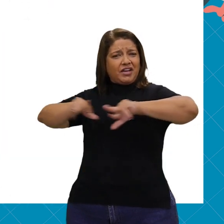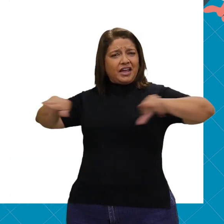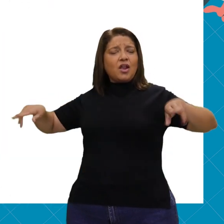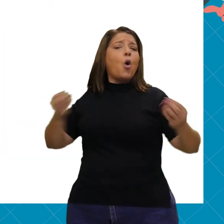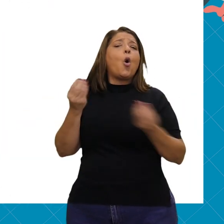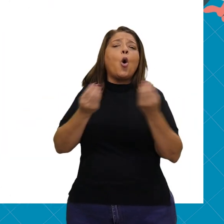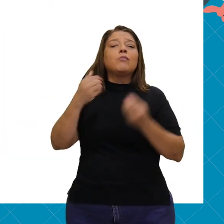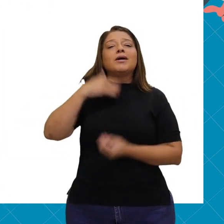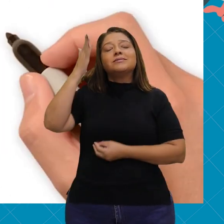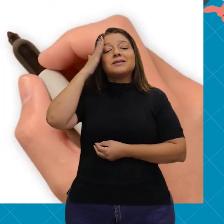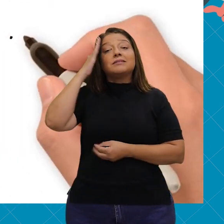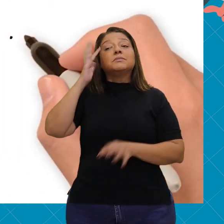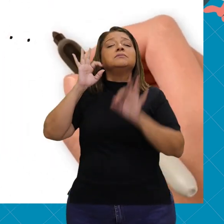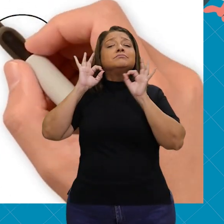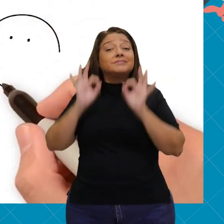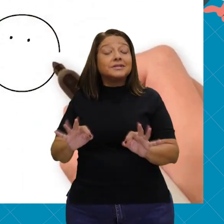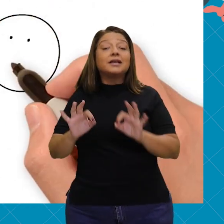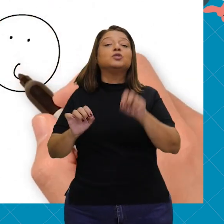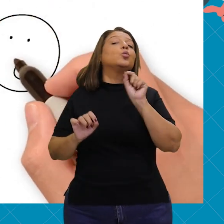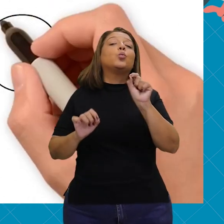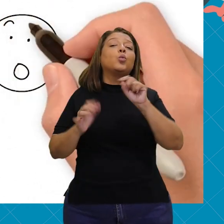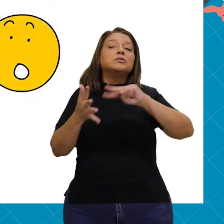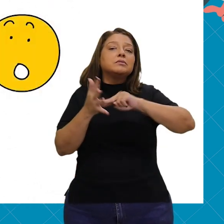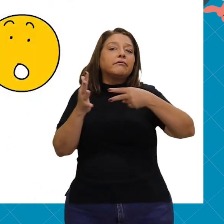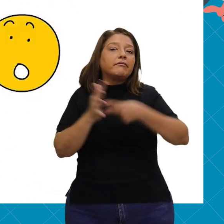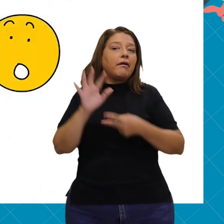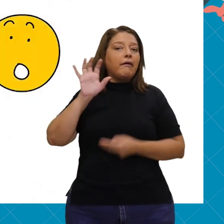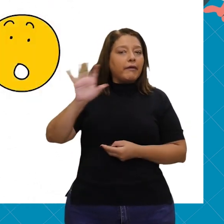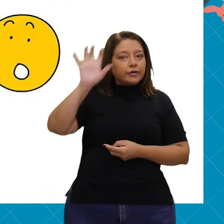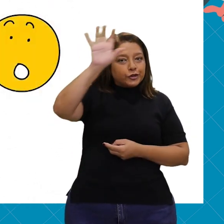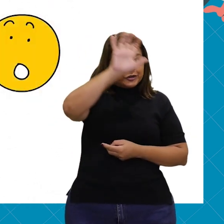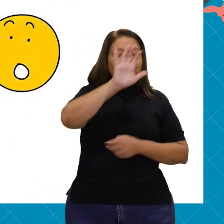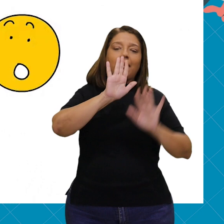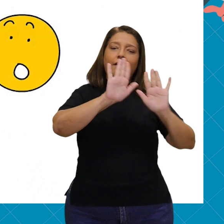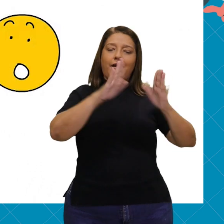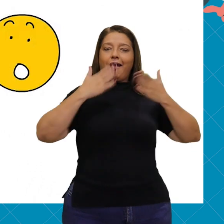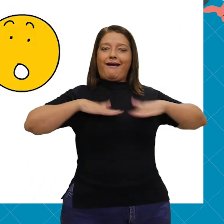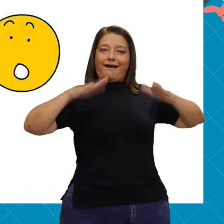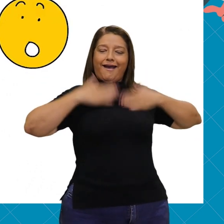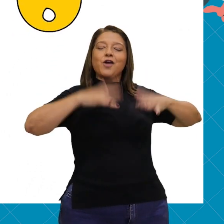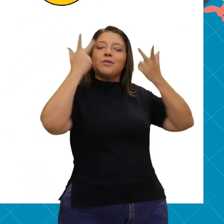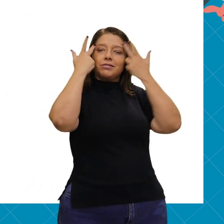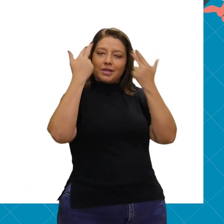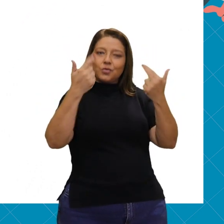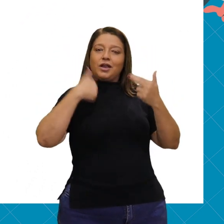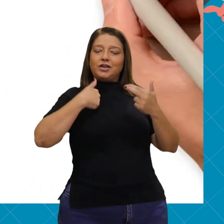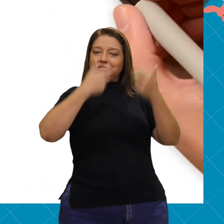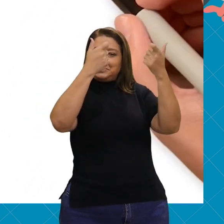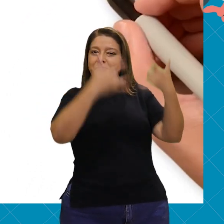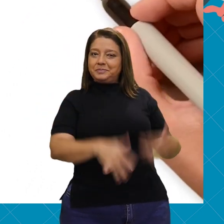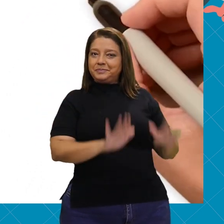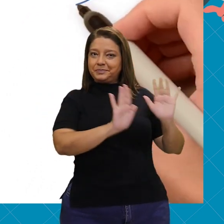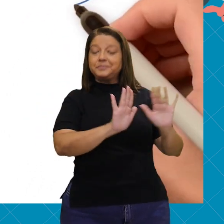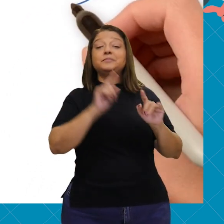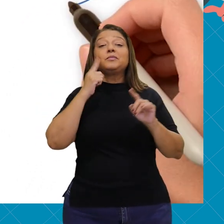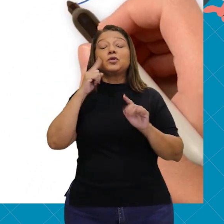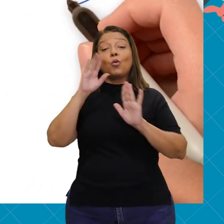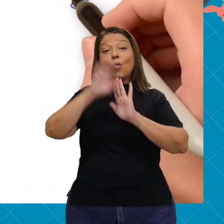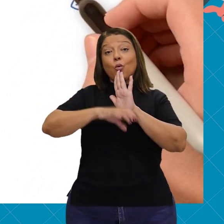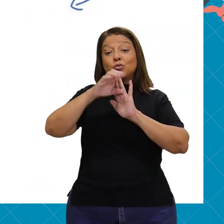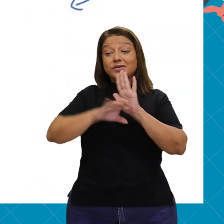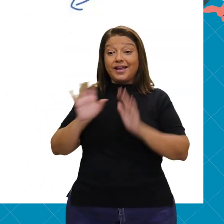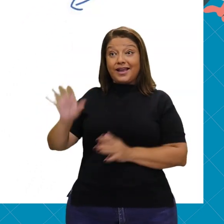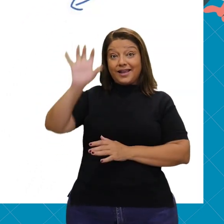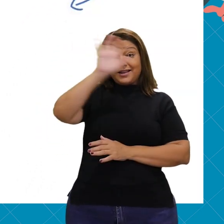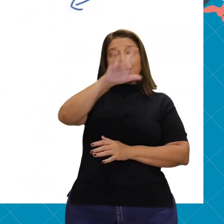significados, como é que eu vou saber, afinal de contas, o que ele significa? Calma, fique tranquilo, tranquila que eu já vou chegar lá, tá? Mesmo o conceito